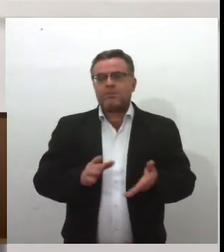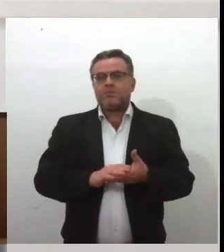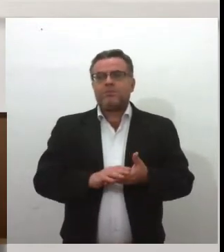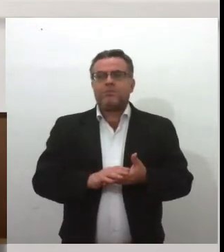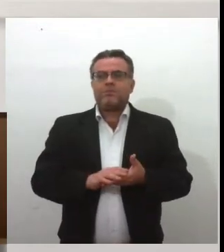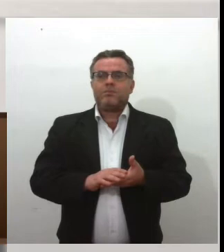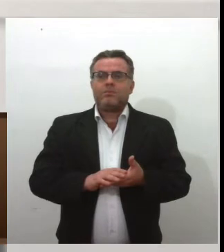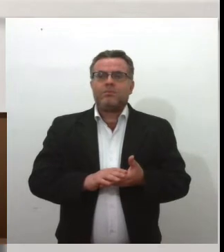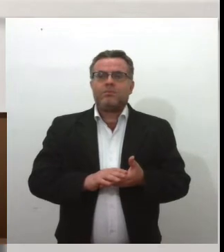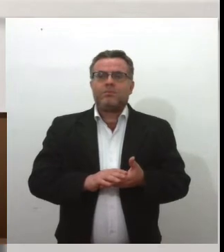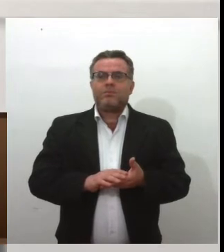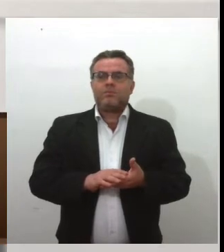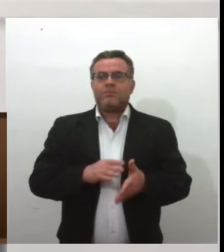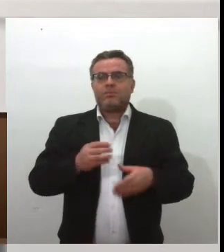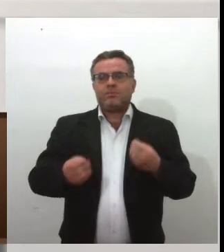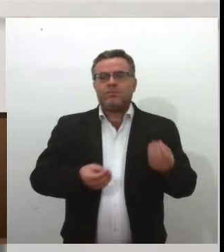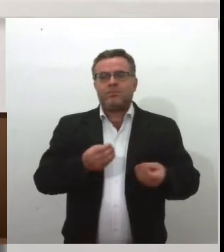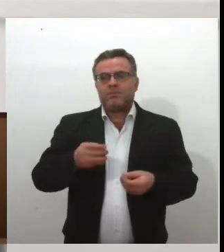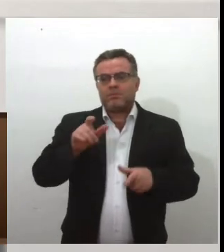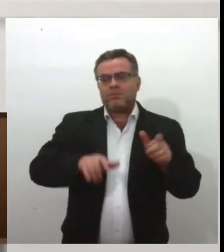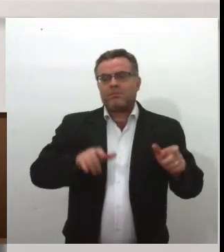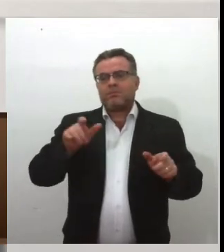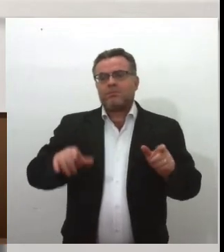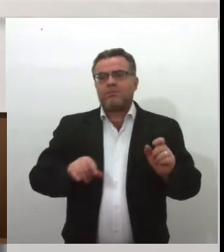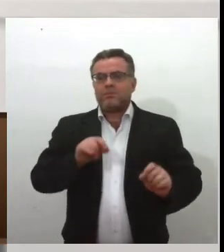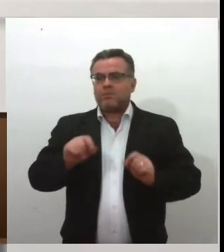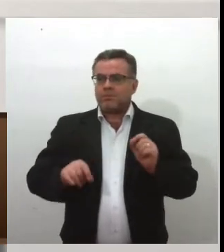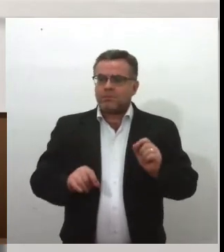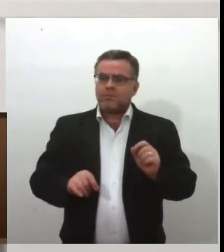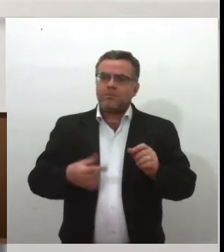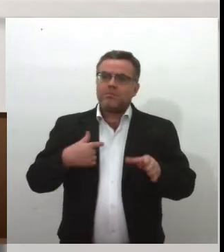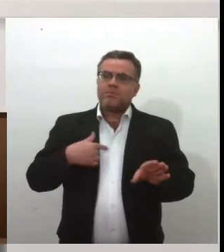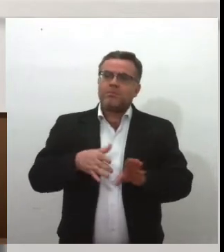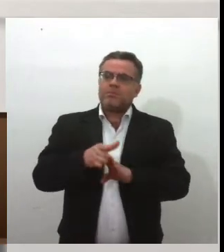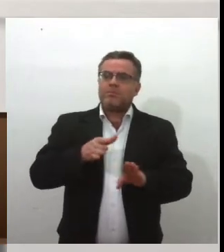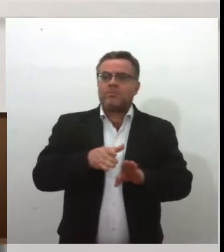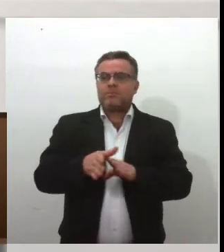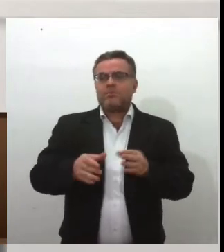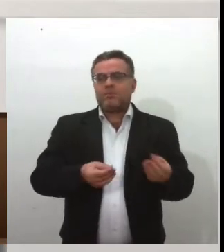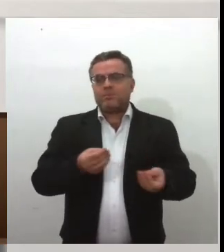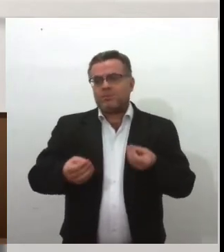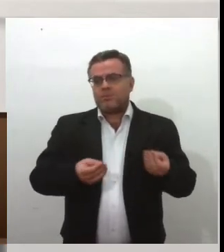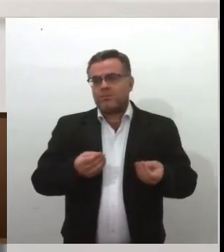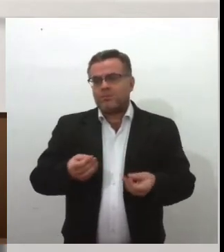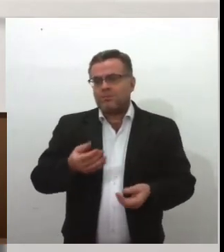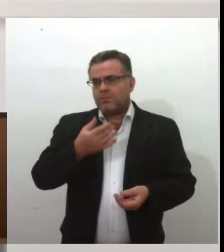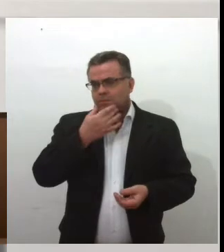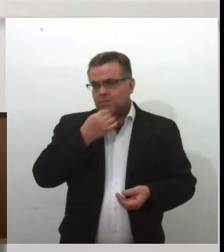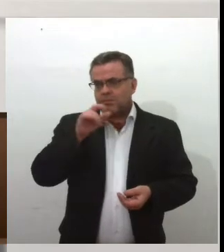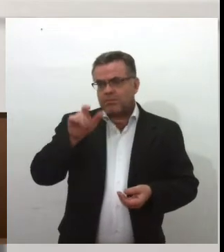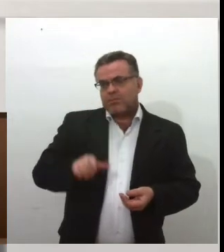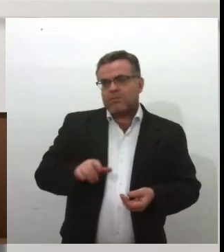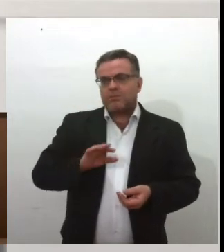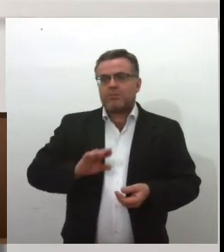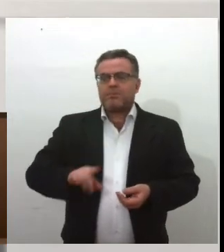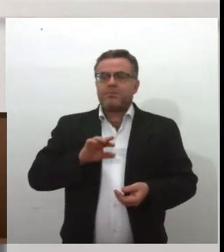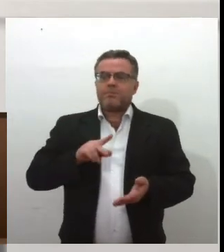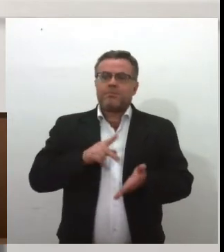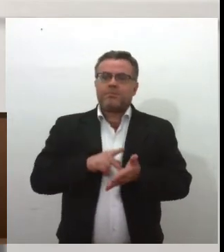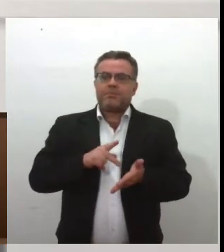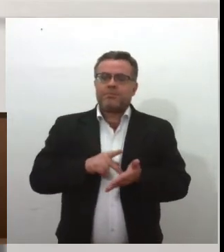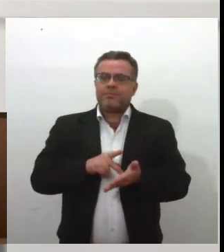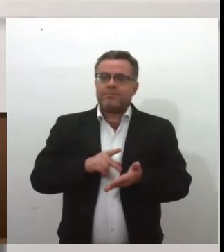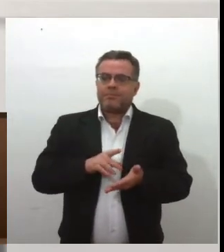ginecologista. Para os meninos, recomendaria a mesma forma. Tá? Só que no menino, como não há questão da